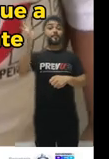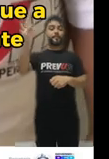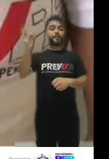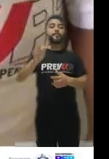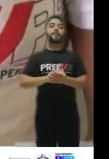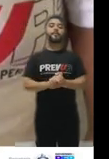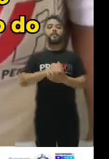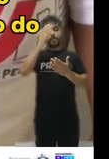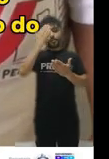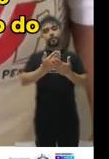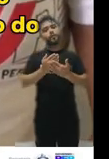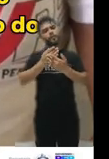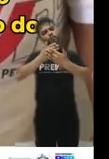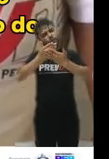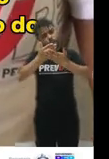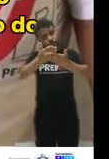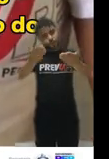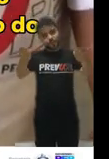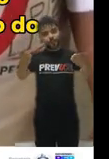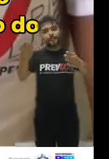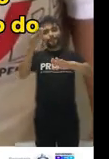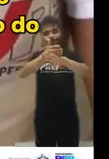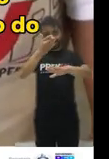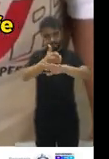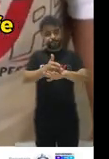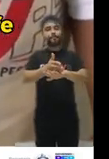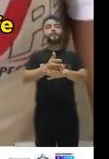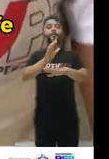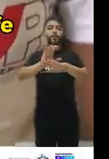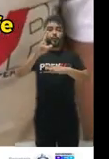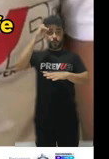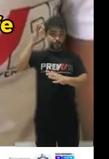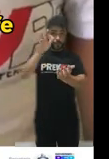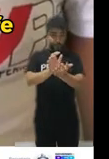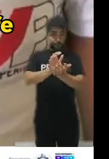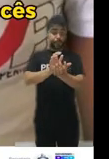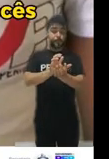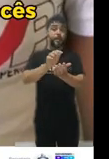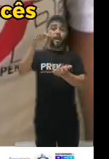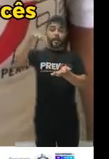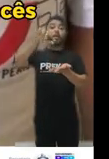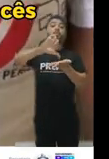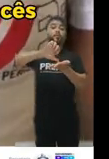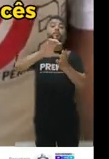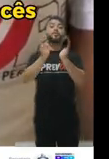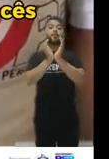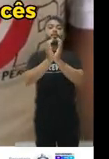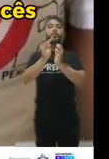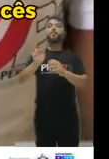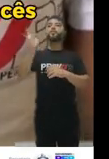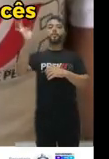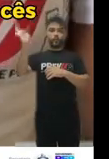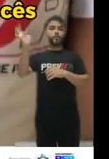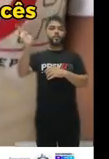futuramente. Eu creio que todos vocês estão adentrando agora no curso do Pré-FOP aqui no Polo de Recife, para que futuramente vocês